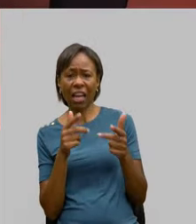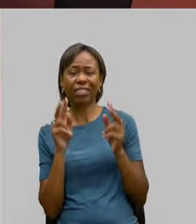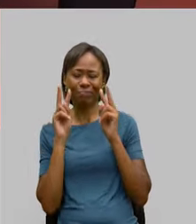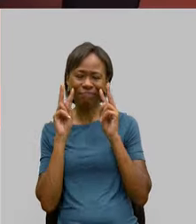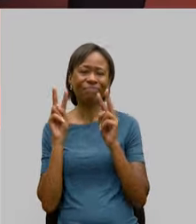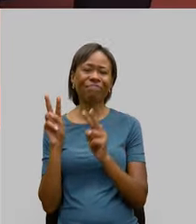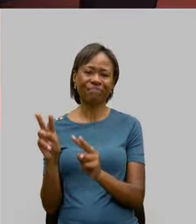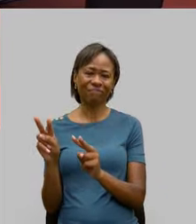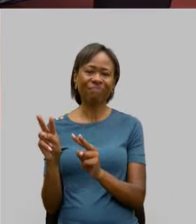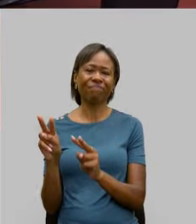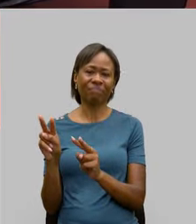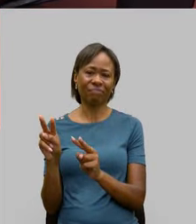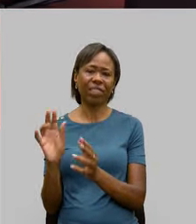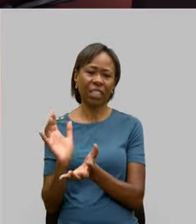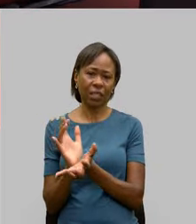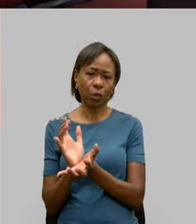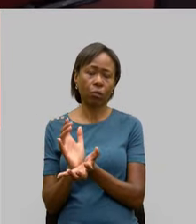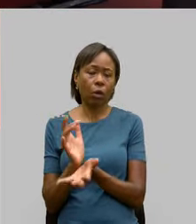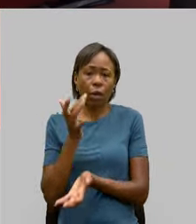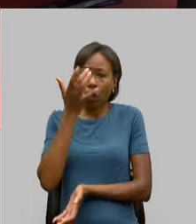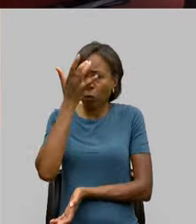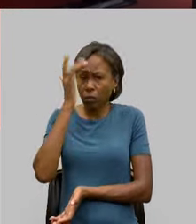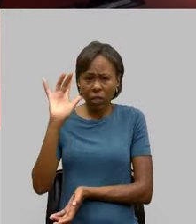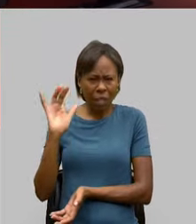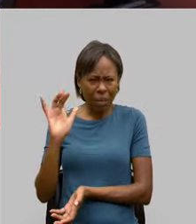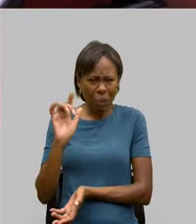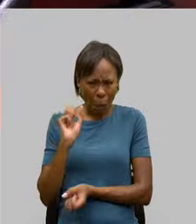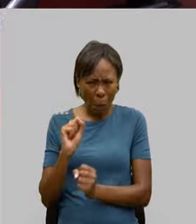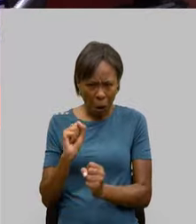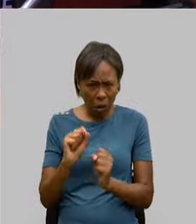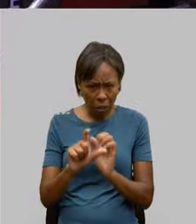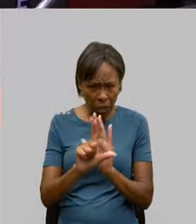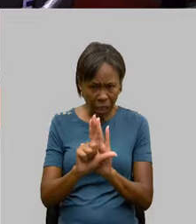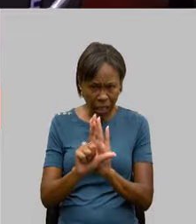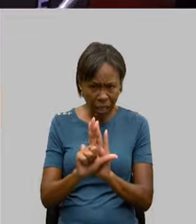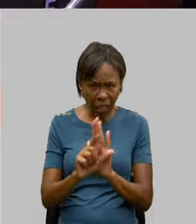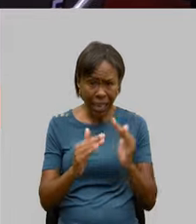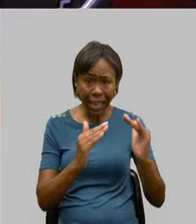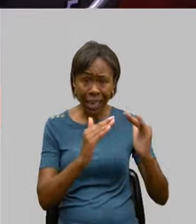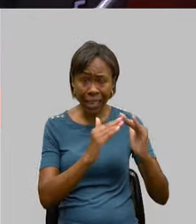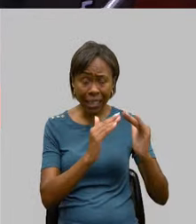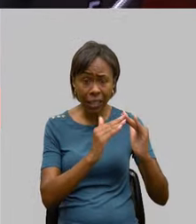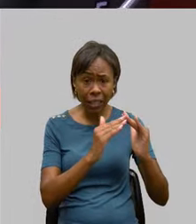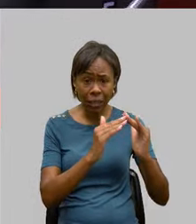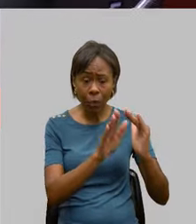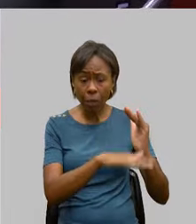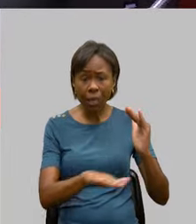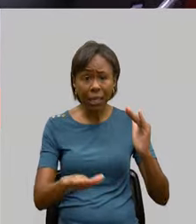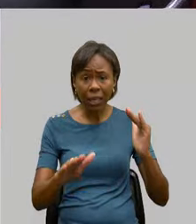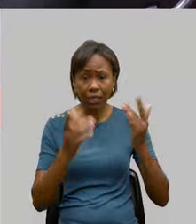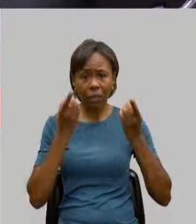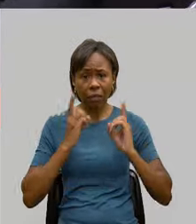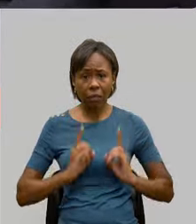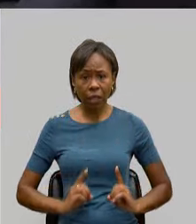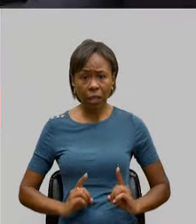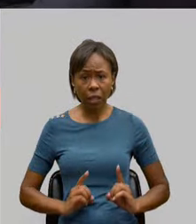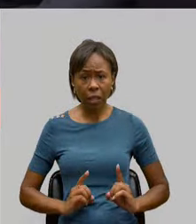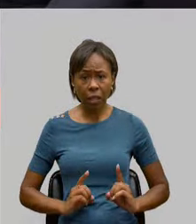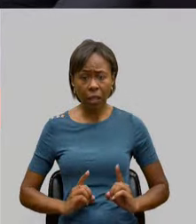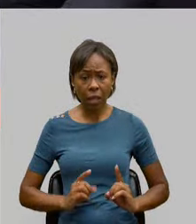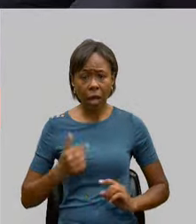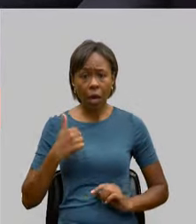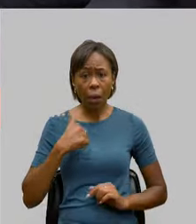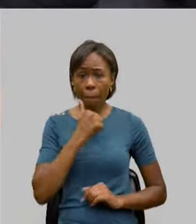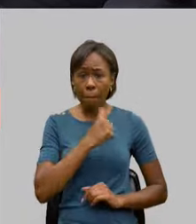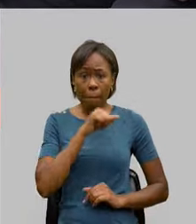gente se existe na lei se isso pode na casa de uma criança especial na casa de uma mulher de 64